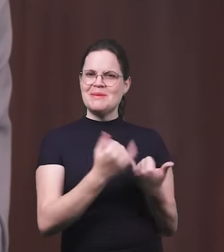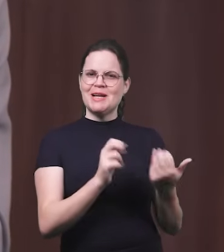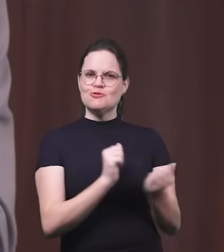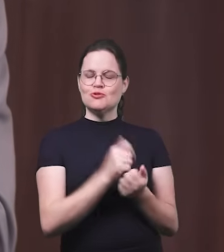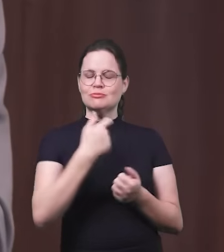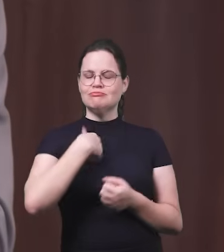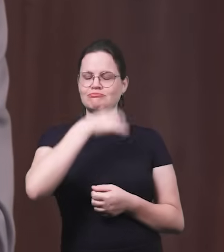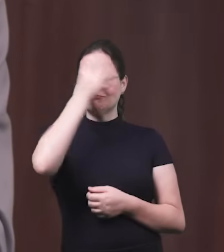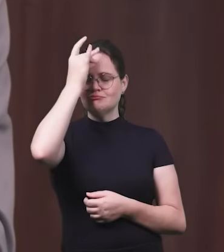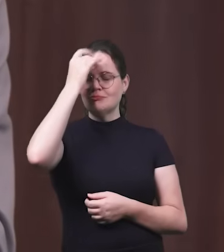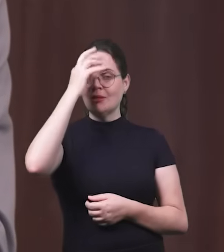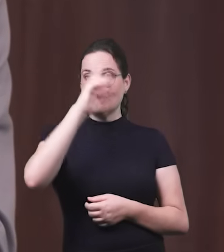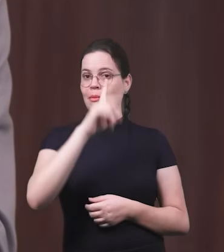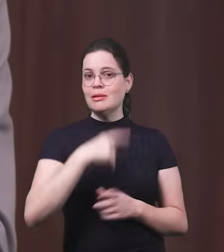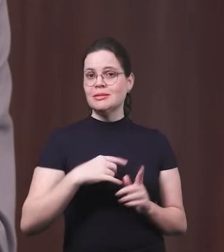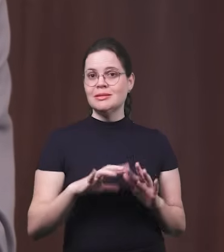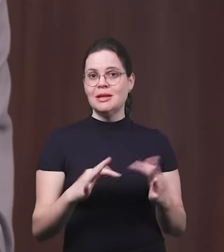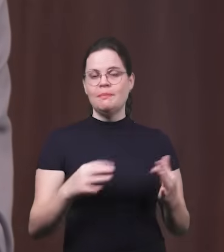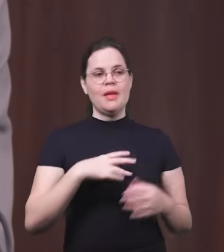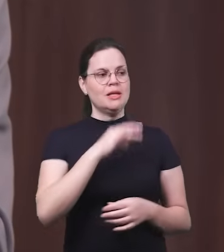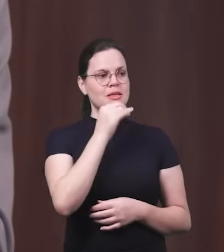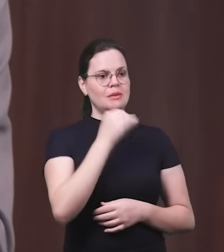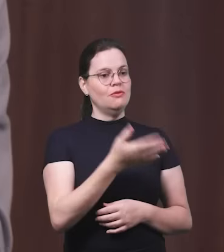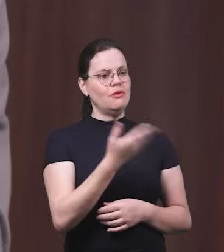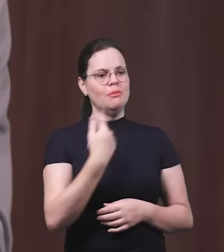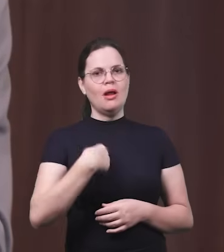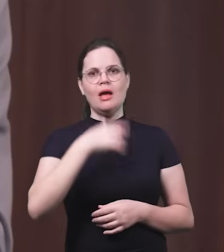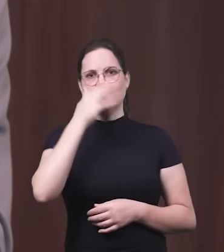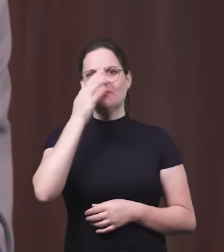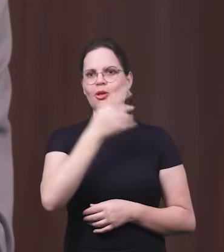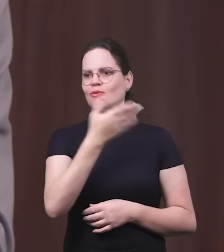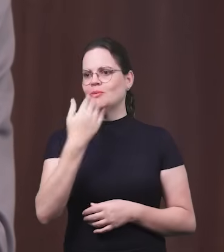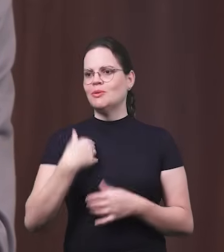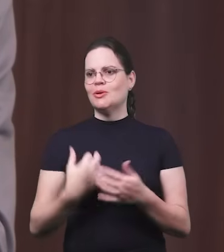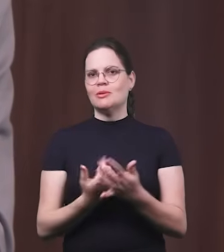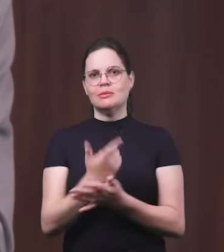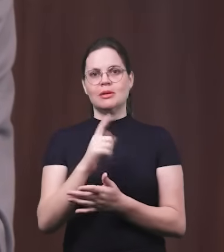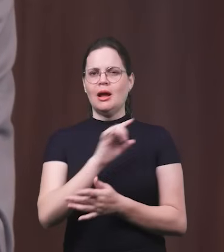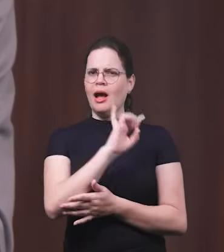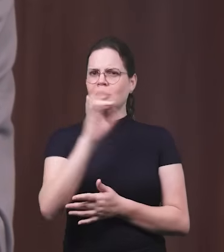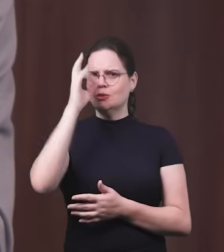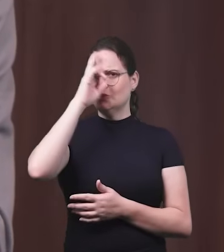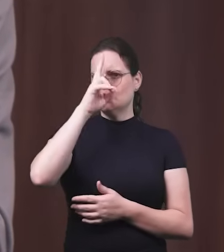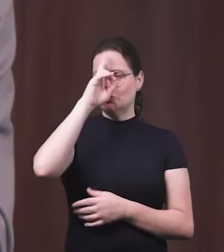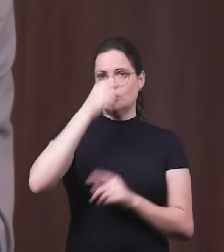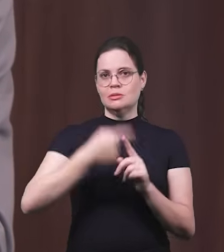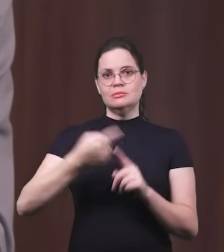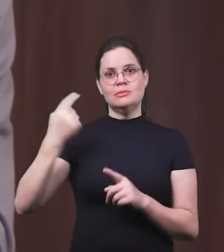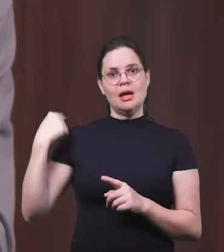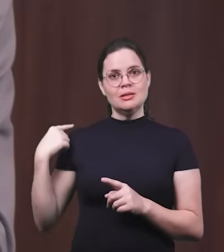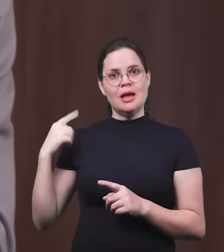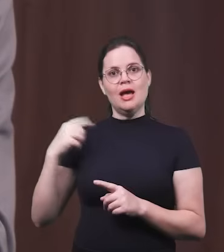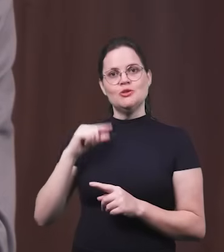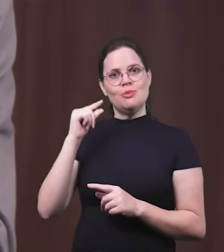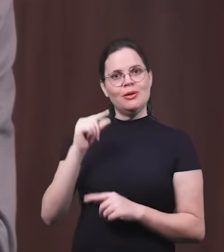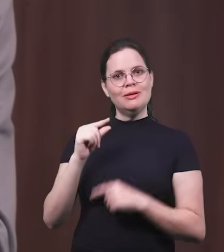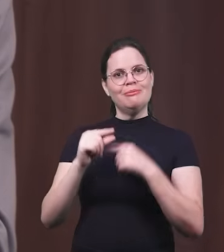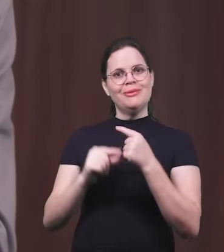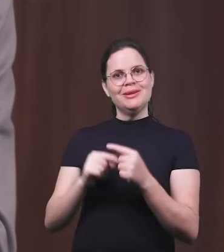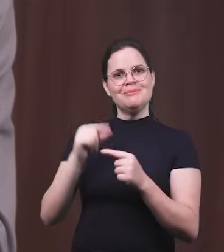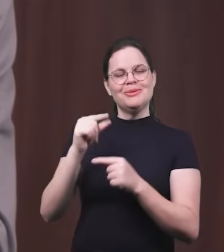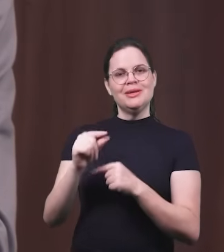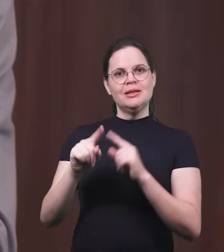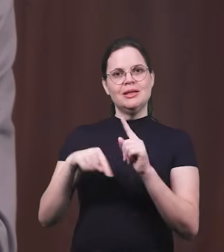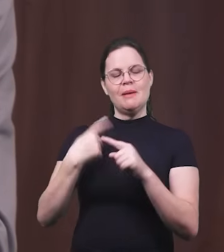Muito uma bom. coisa que ele sempre fazia. Ele fazia, vão ali comprar fruta. Cada uma tem a sua história. Mas não passavam de gravetos. Mas